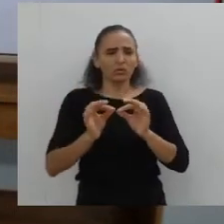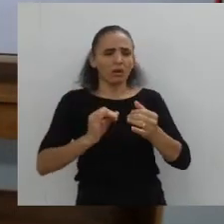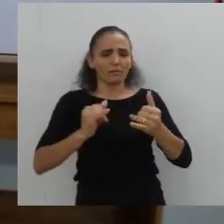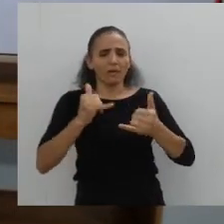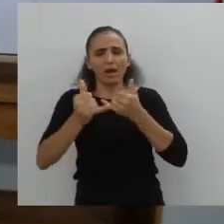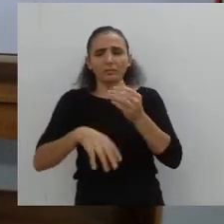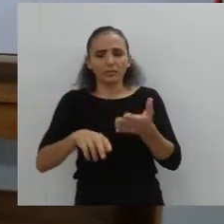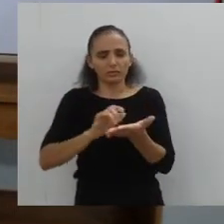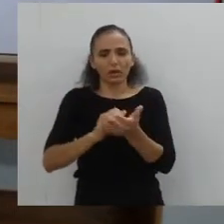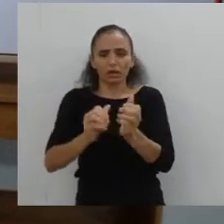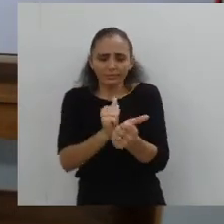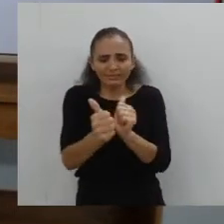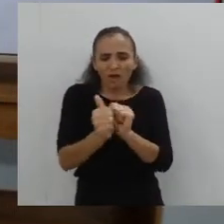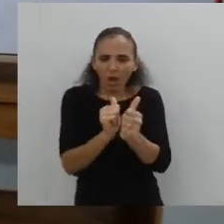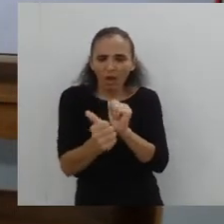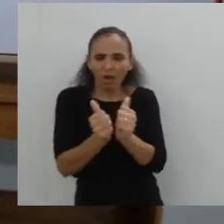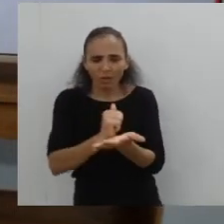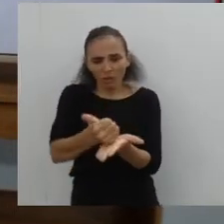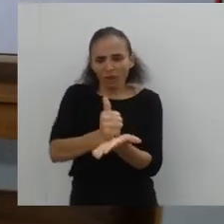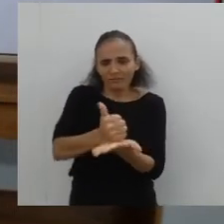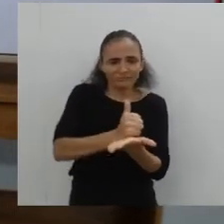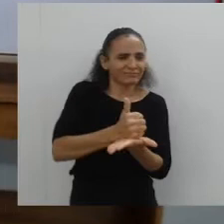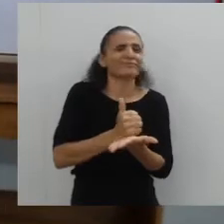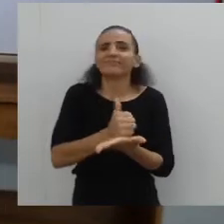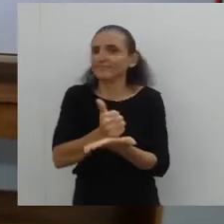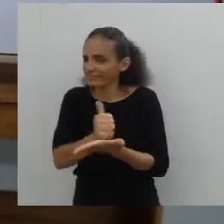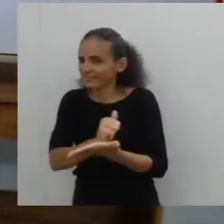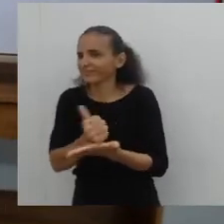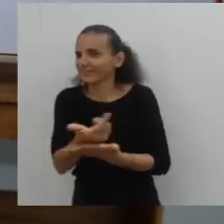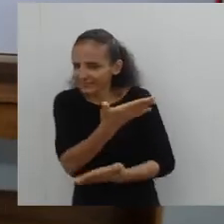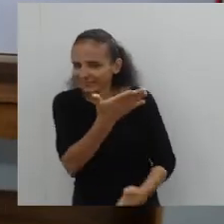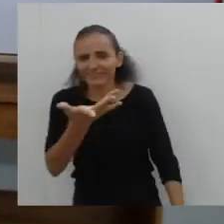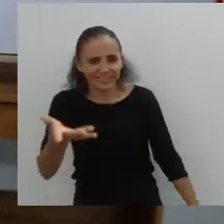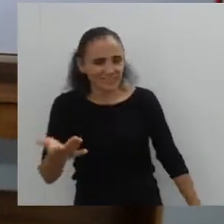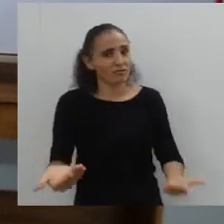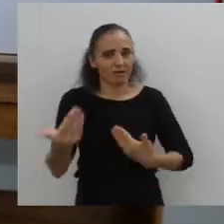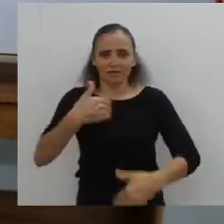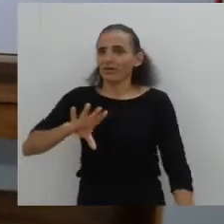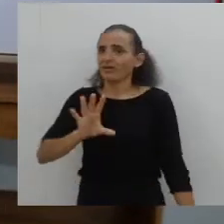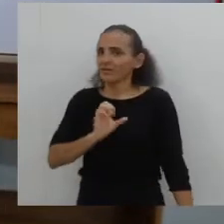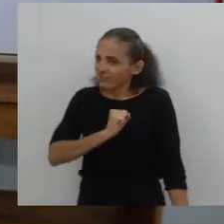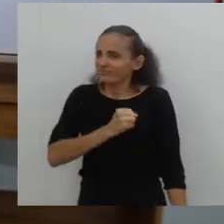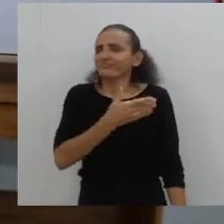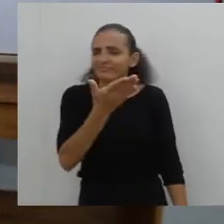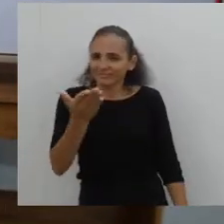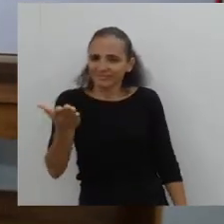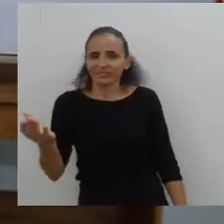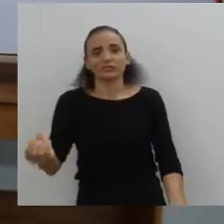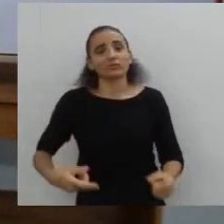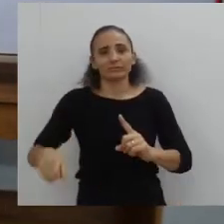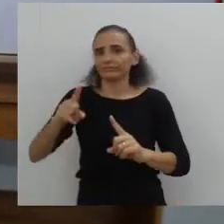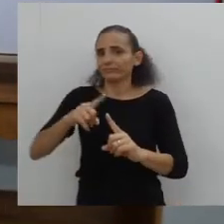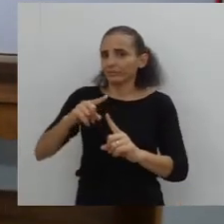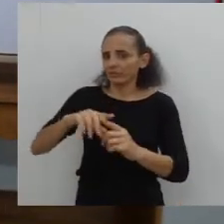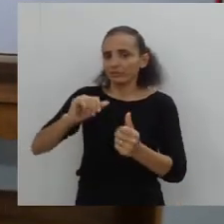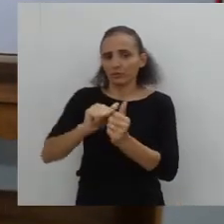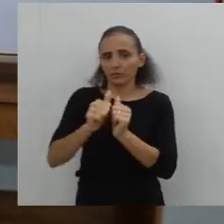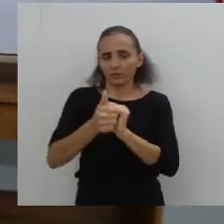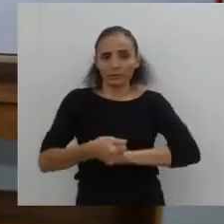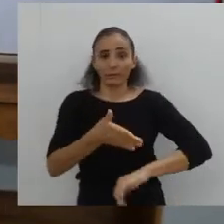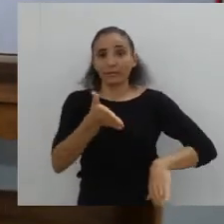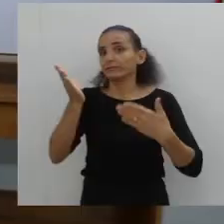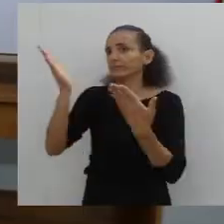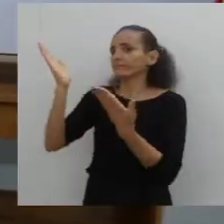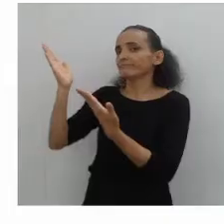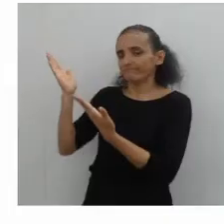jogos digitais, galerinha do Free Fire aí e tal, né? Então, os jogos digitais também são tipos de jogos. Coloca na